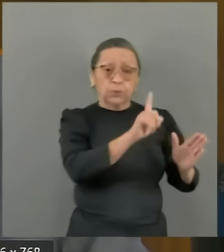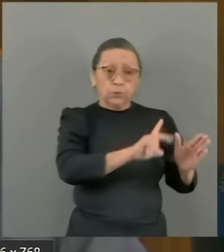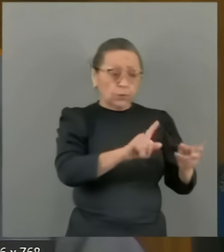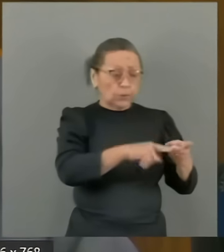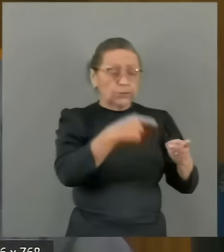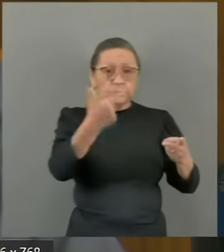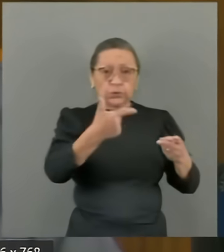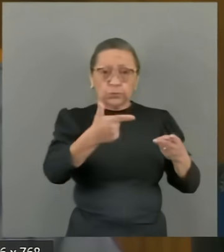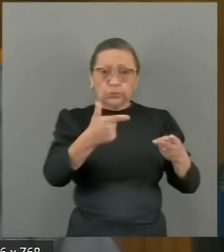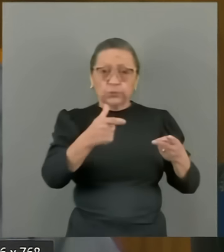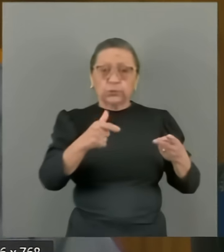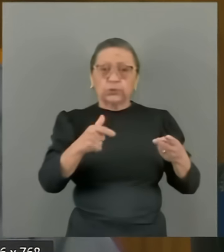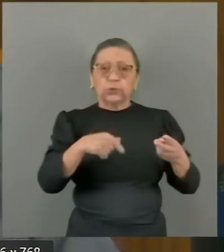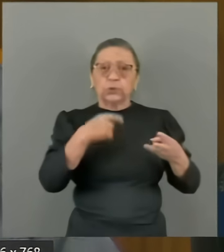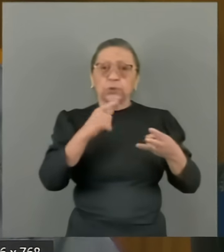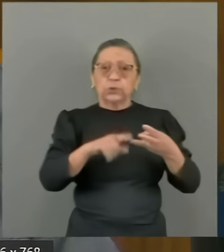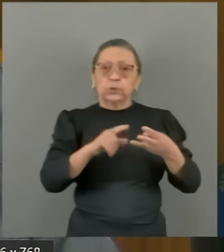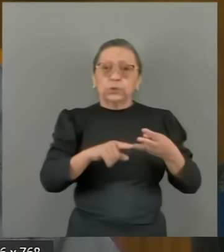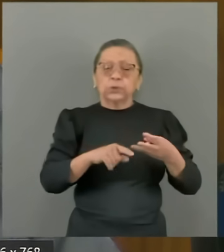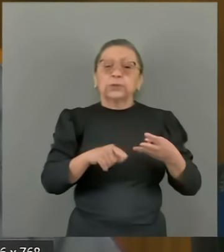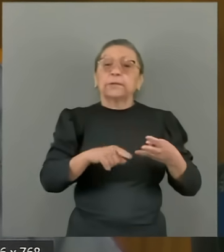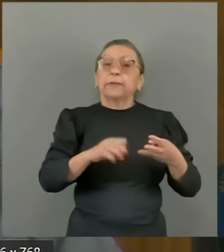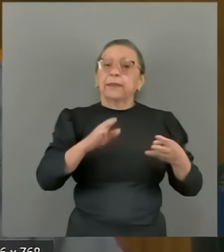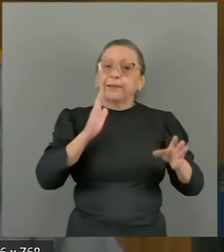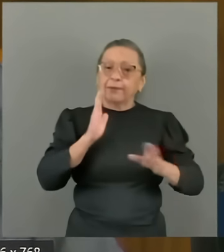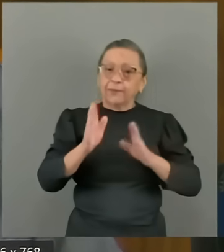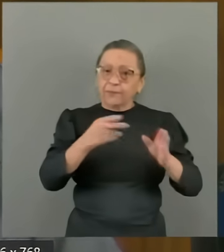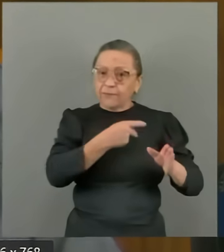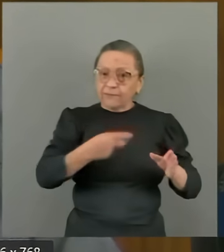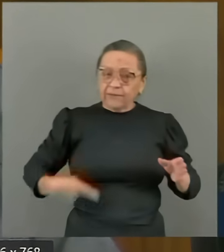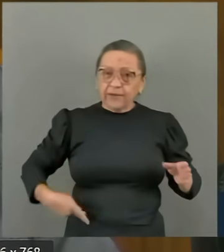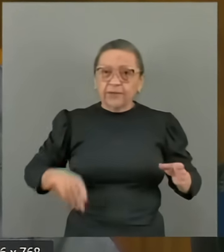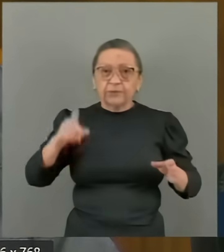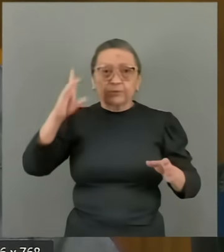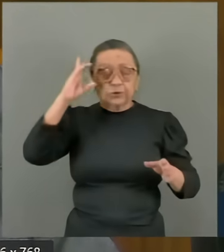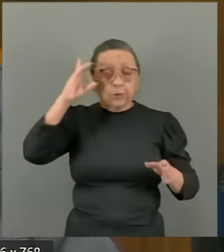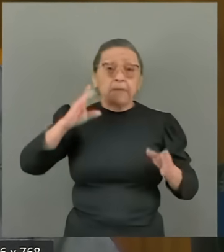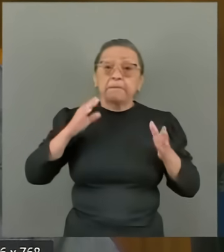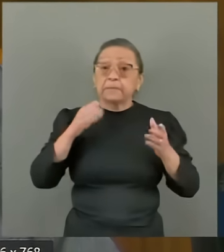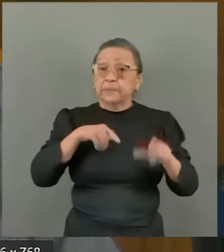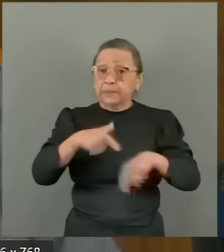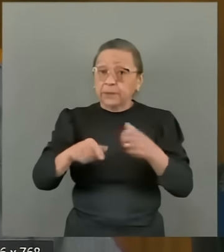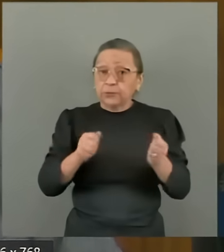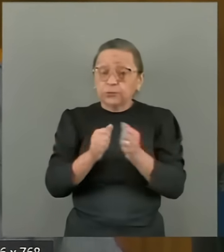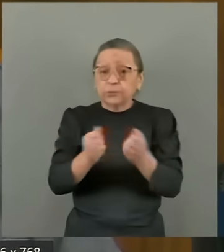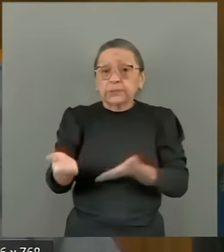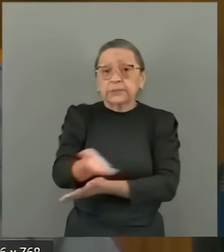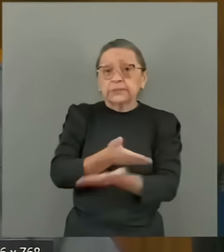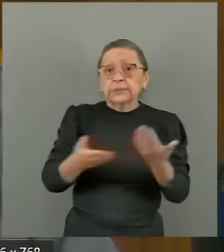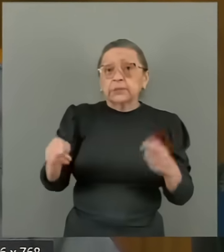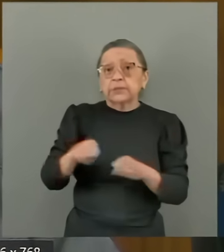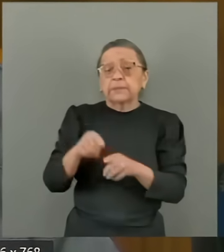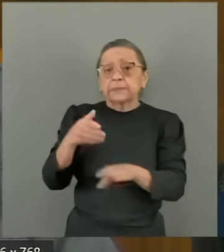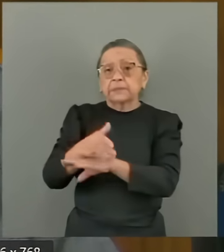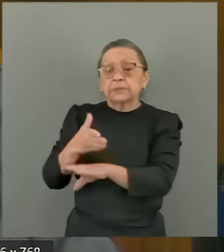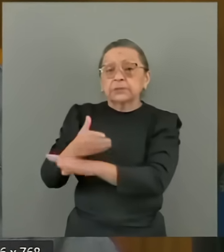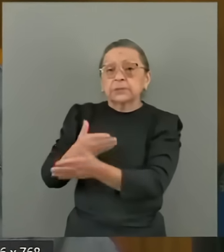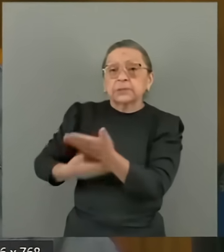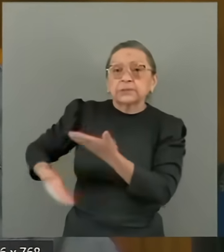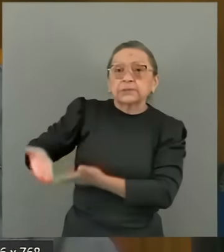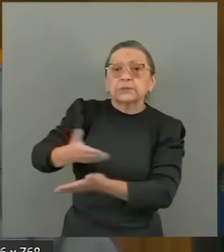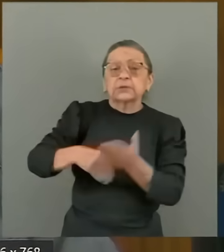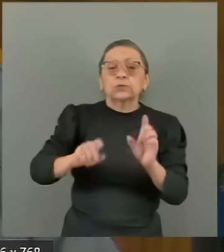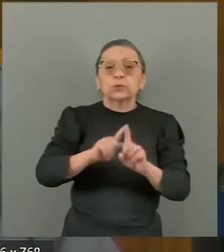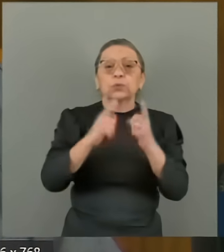segundo, nos governos de Dilma. Participou da transição. Nessa participação da transição no grupo